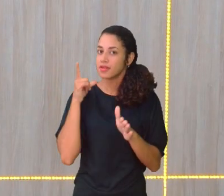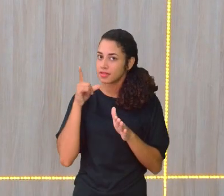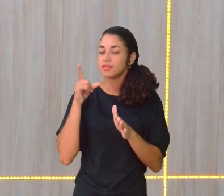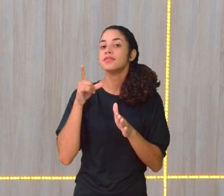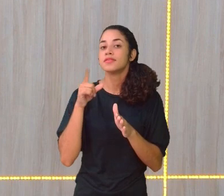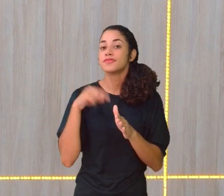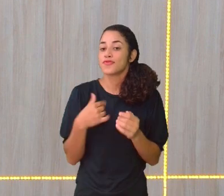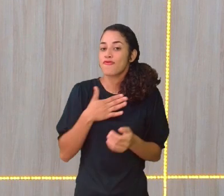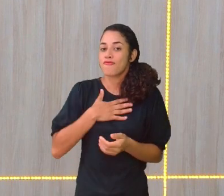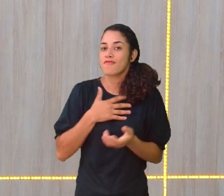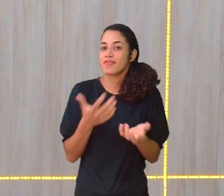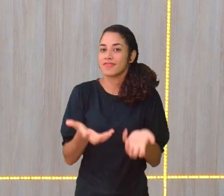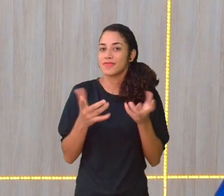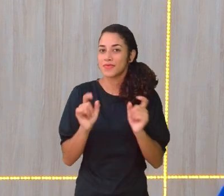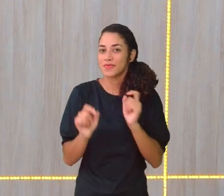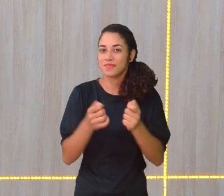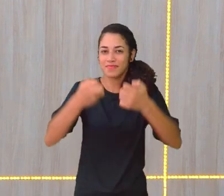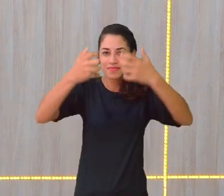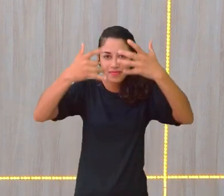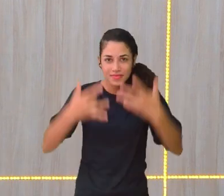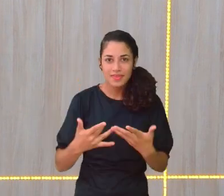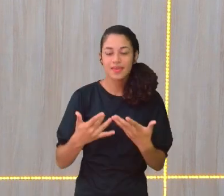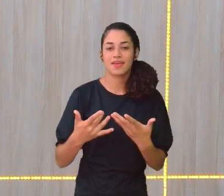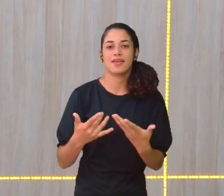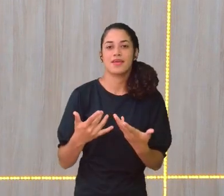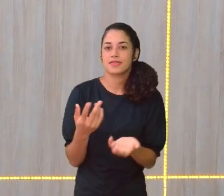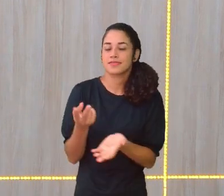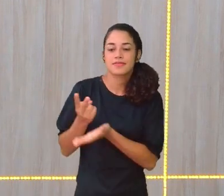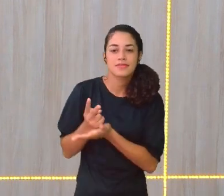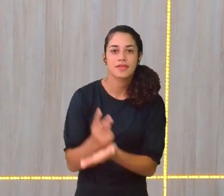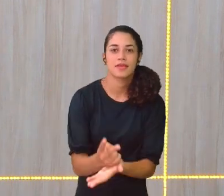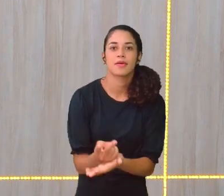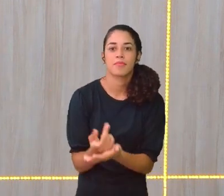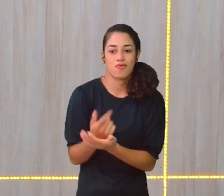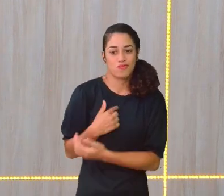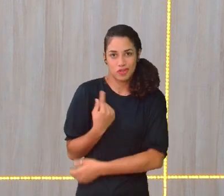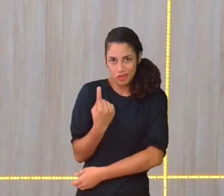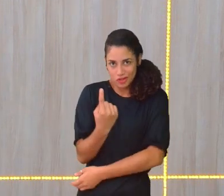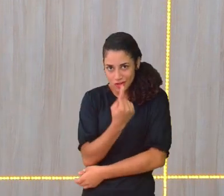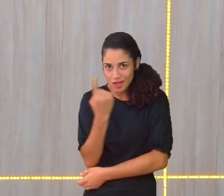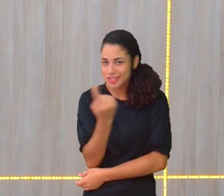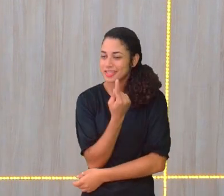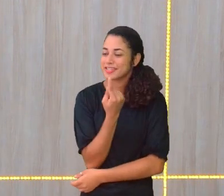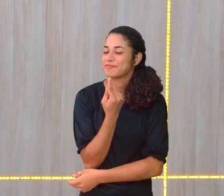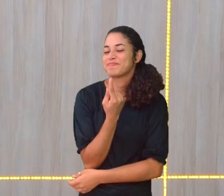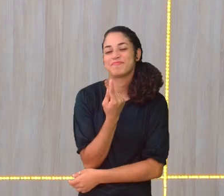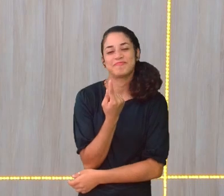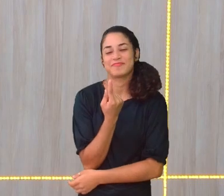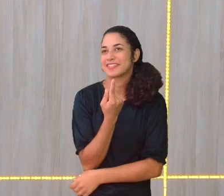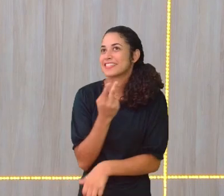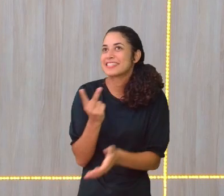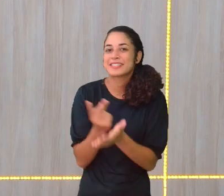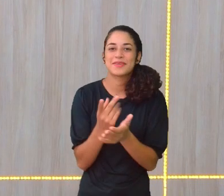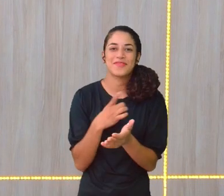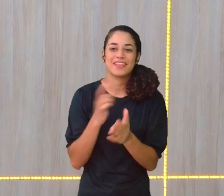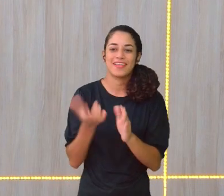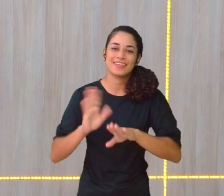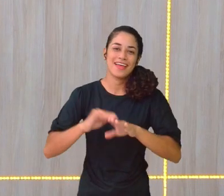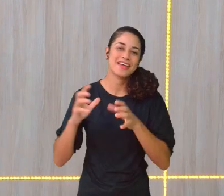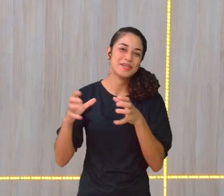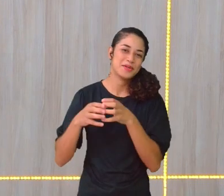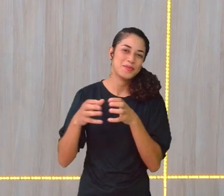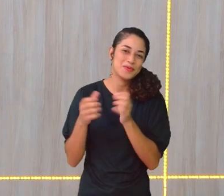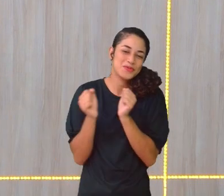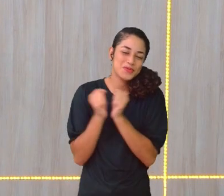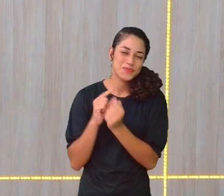eu gostaria de falar, como sempre, que nunca estou só, sempre uma equipe, junto